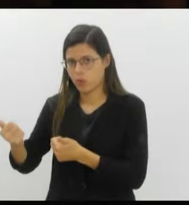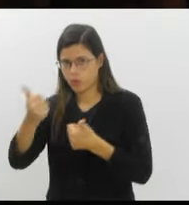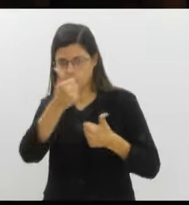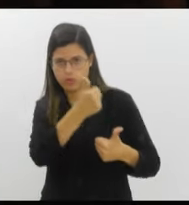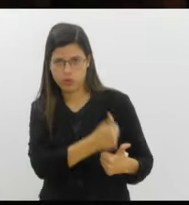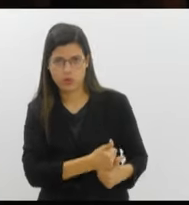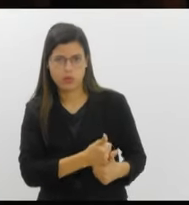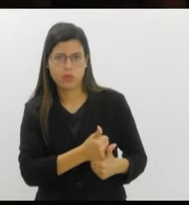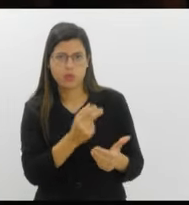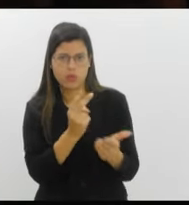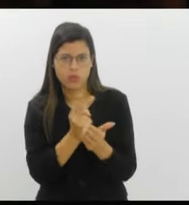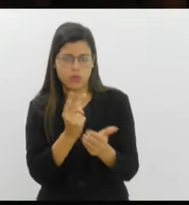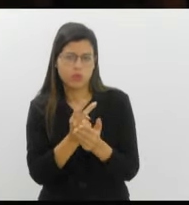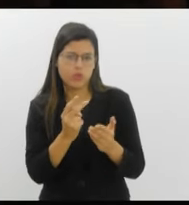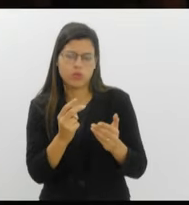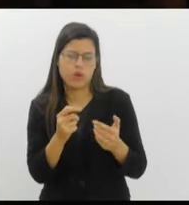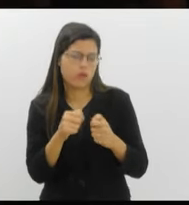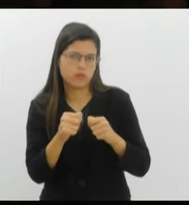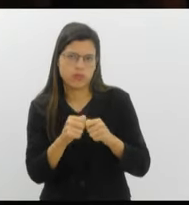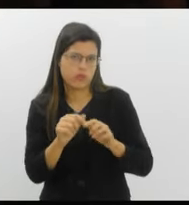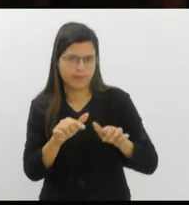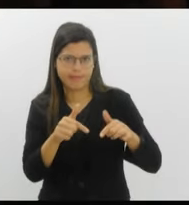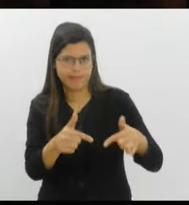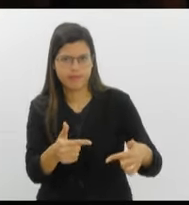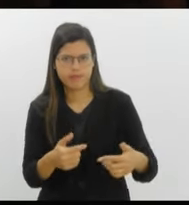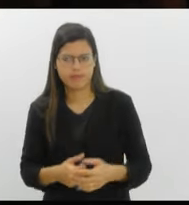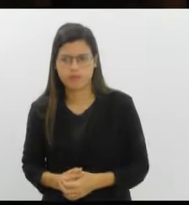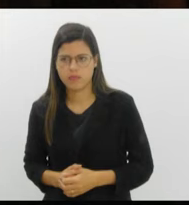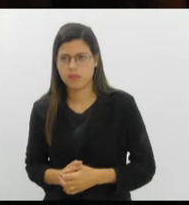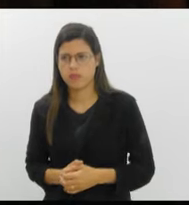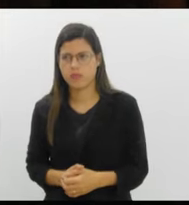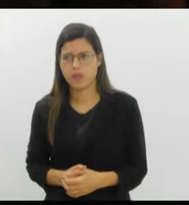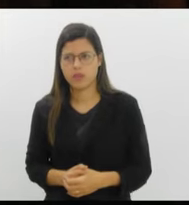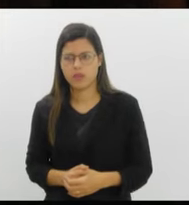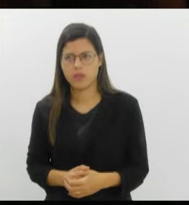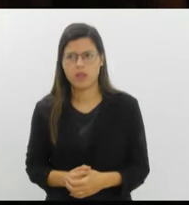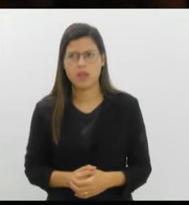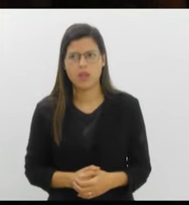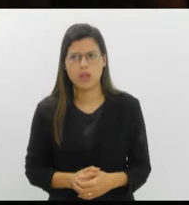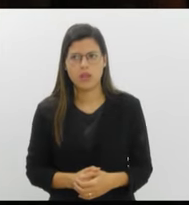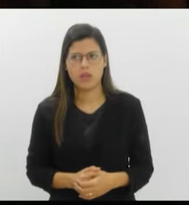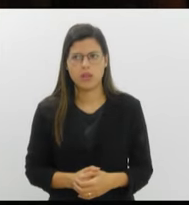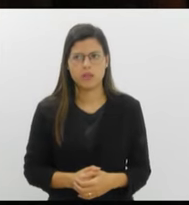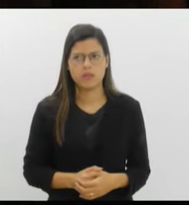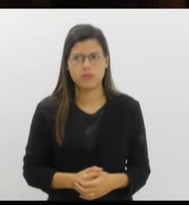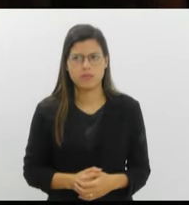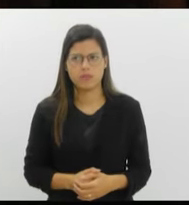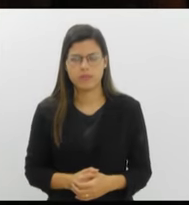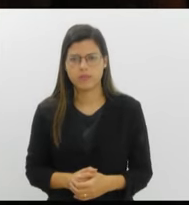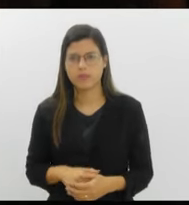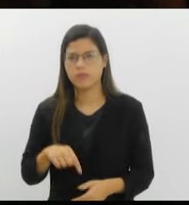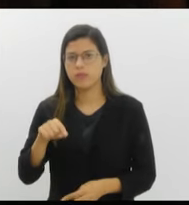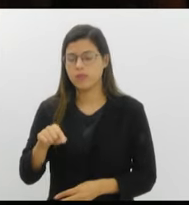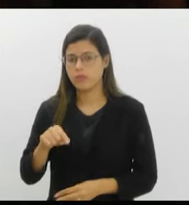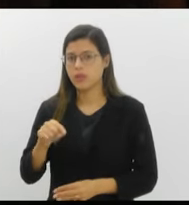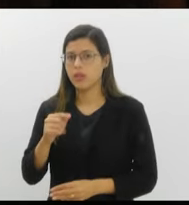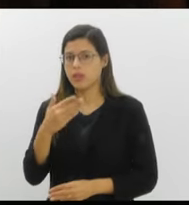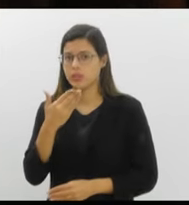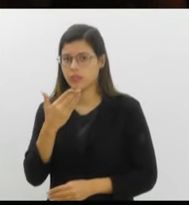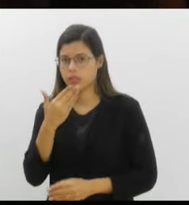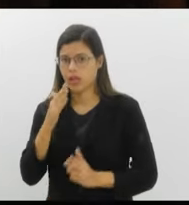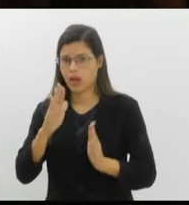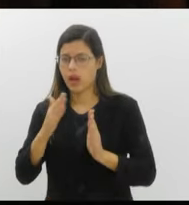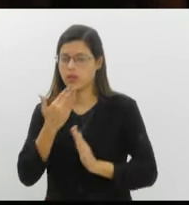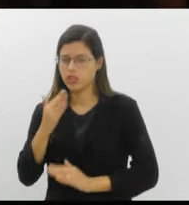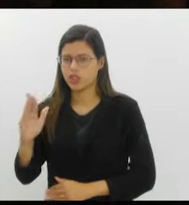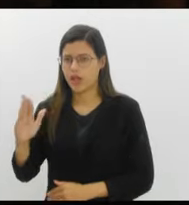fazendo junto com os seus meninos. E aí, esse mesmo pretenso candidato a vice-prefeito é quem apoiou